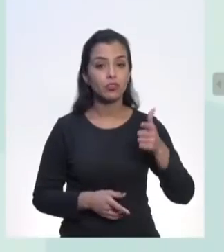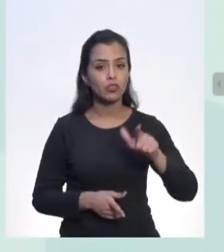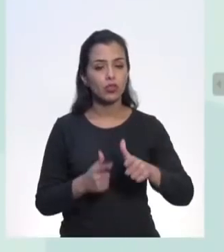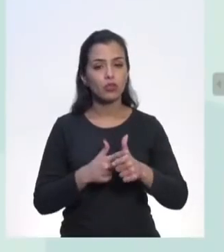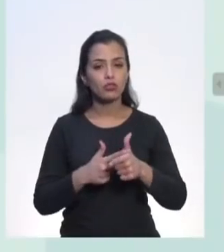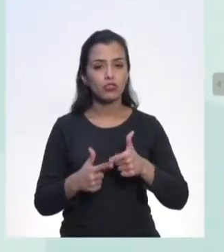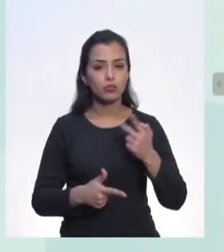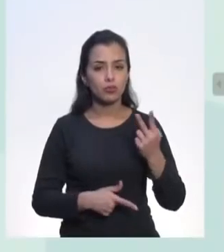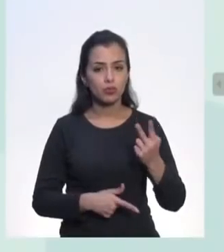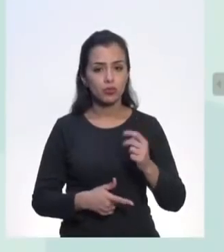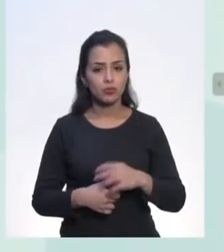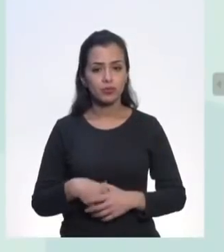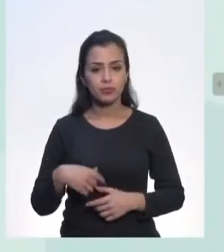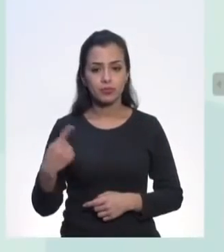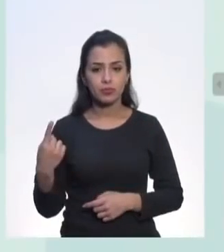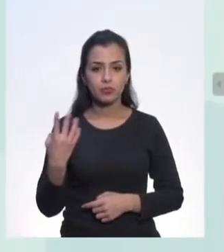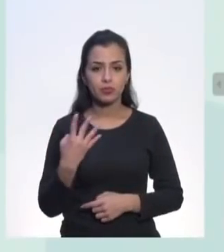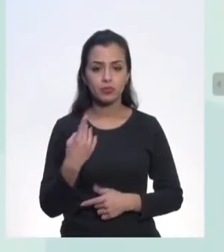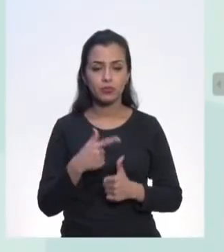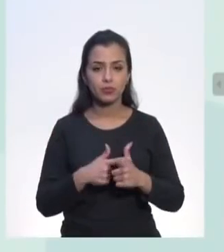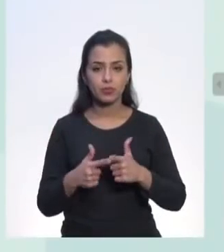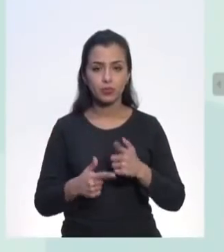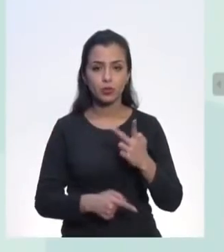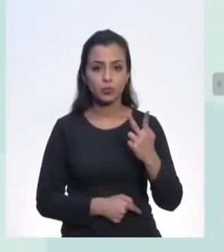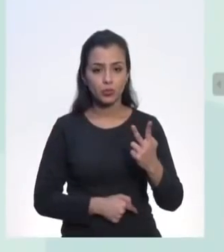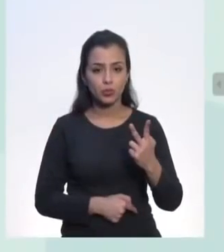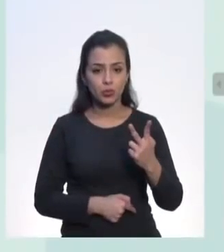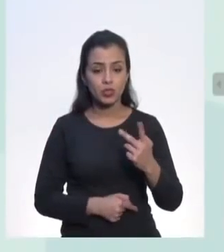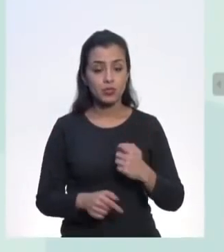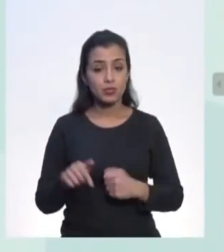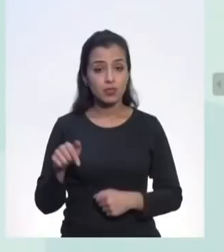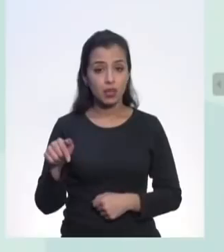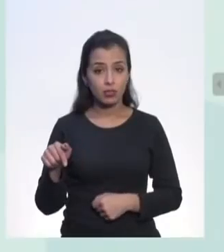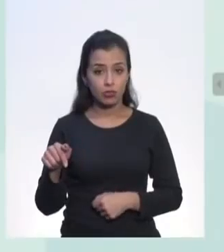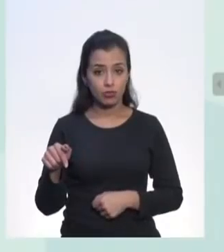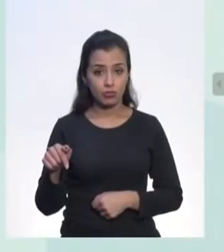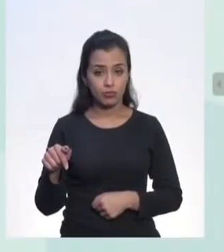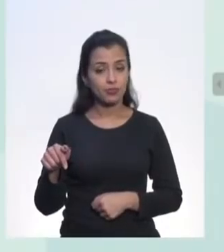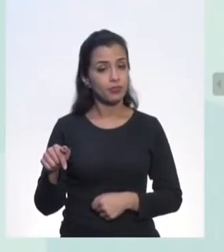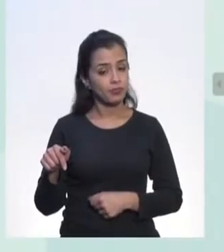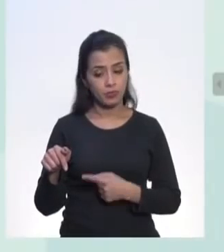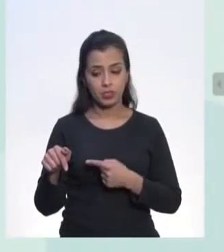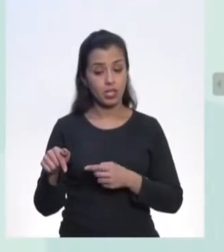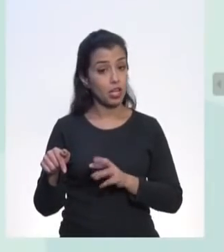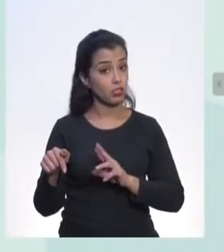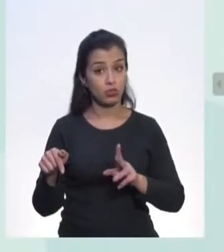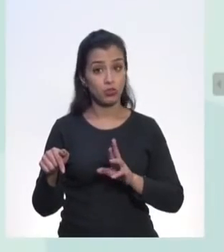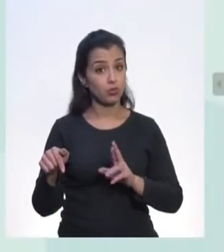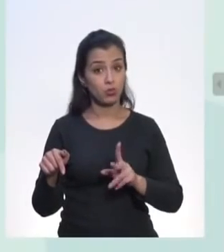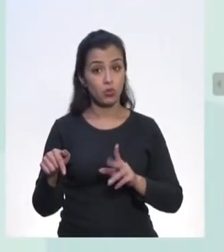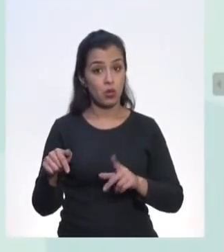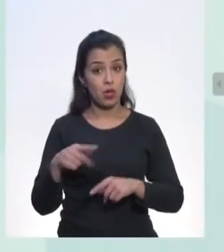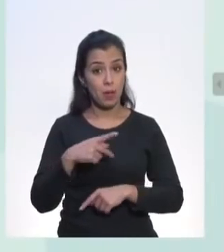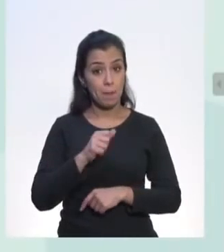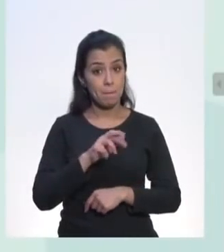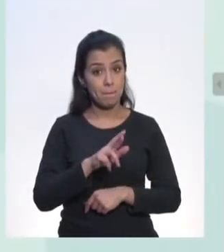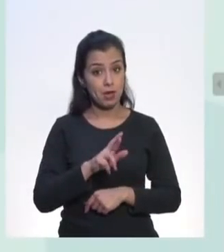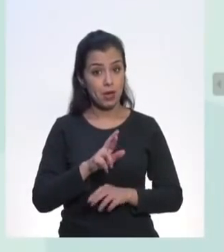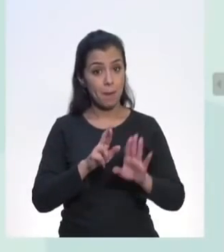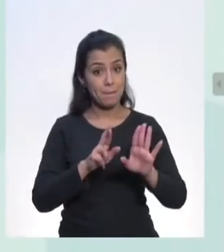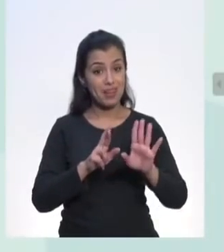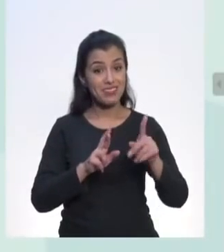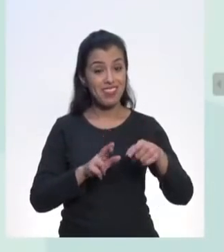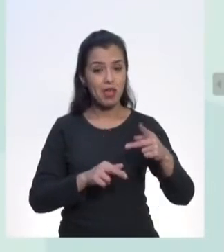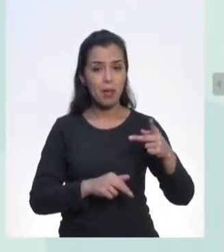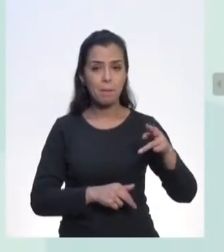dividir por 2. 14 dividido por 2, 7. 7 não é par, mas o 7 é